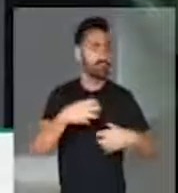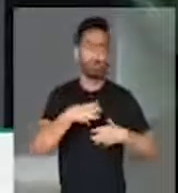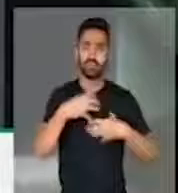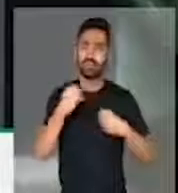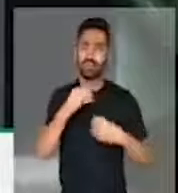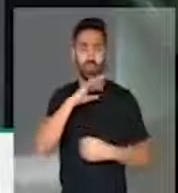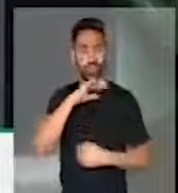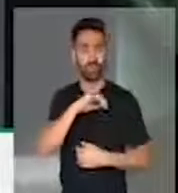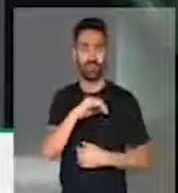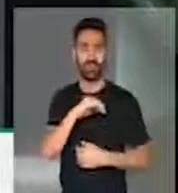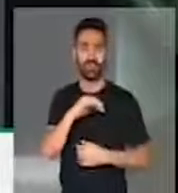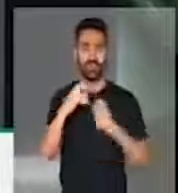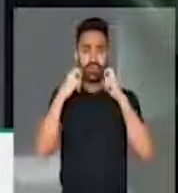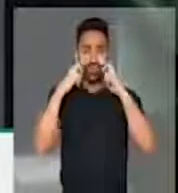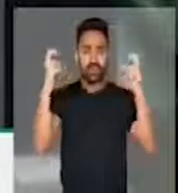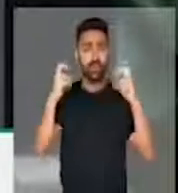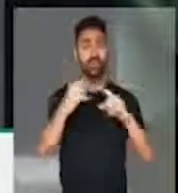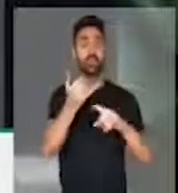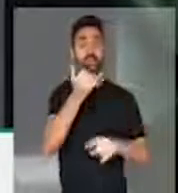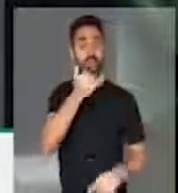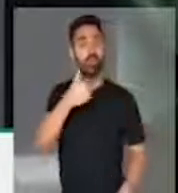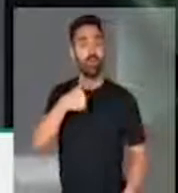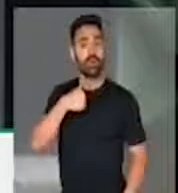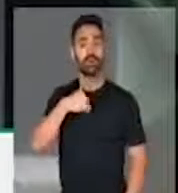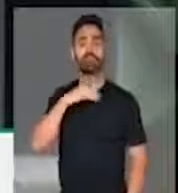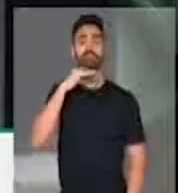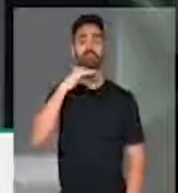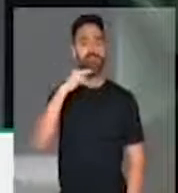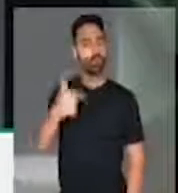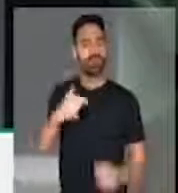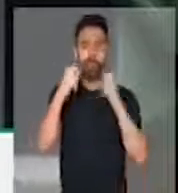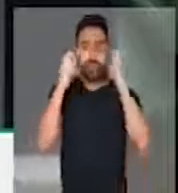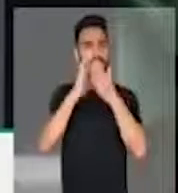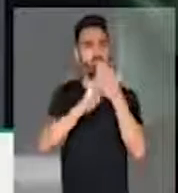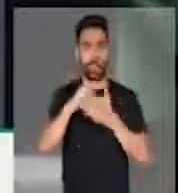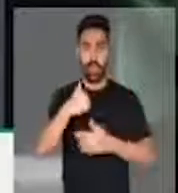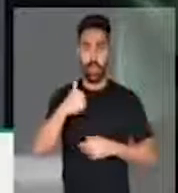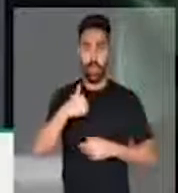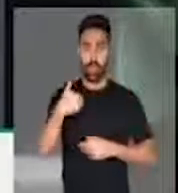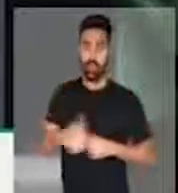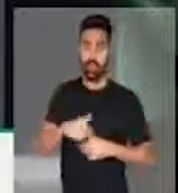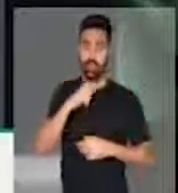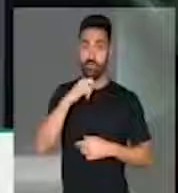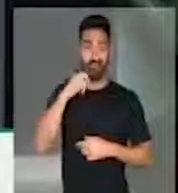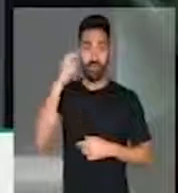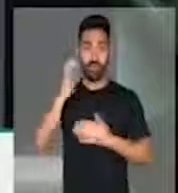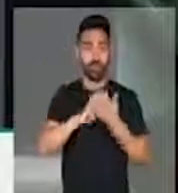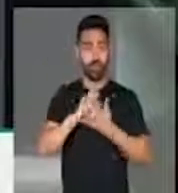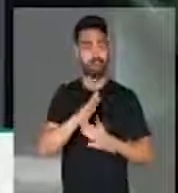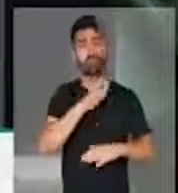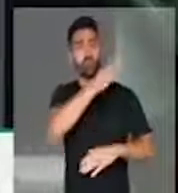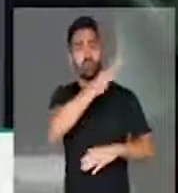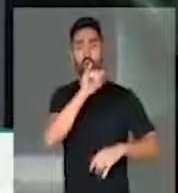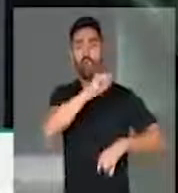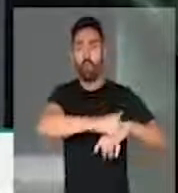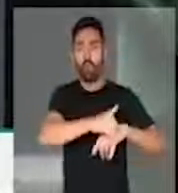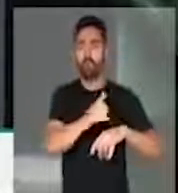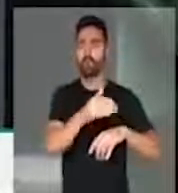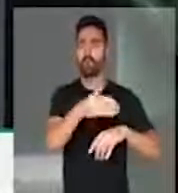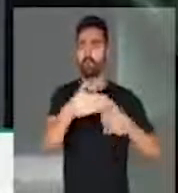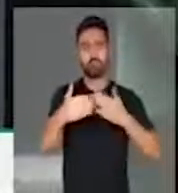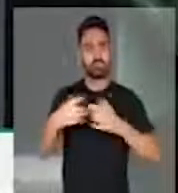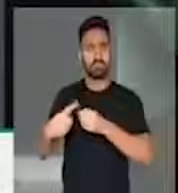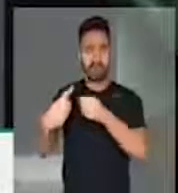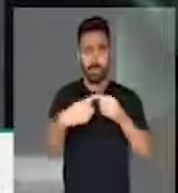vergonhoso. Eu ando de cabeça erguida porque eu não fiz nada de errado. Eu ando nos aeroportos aí de cabeça erguida,